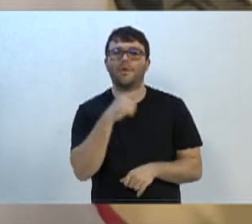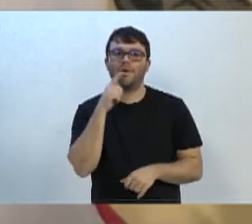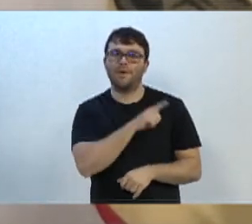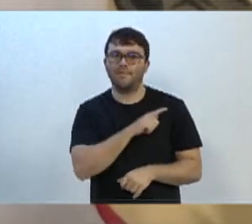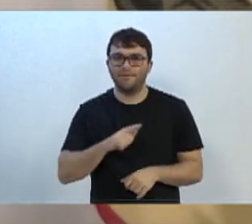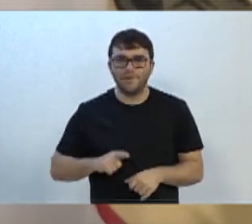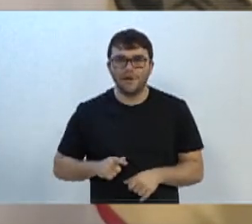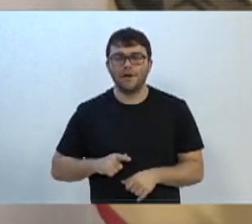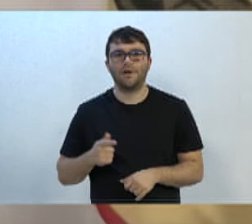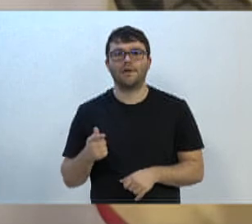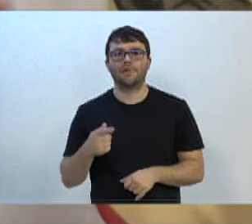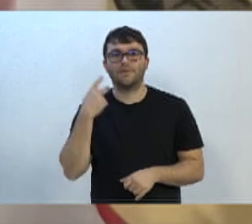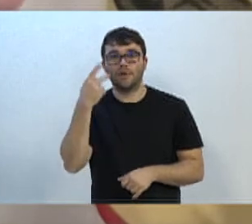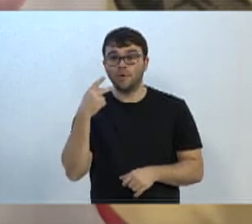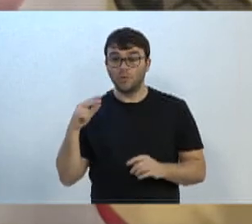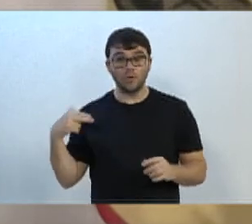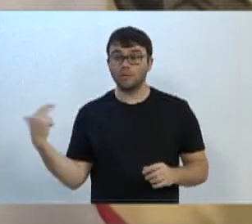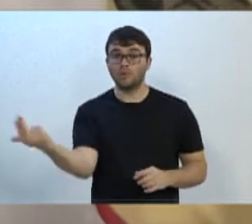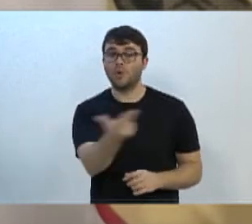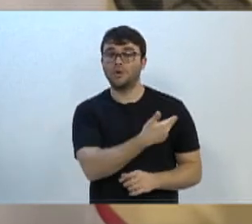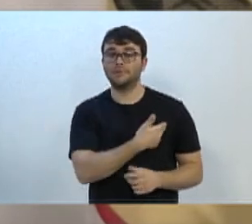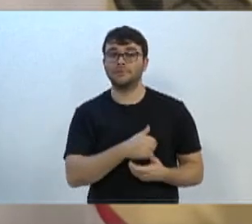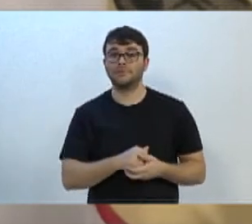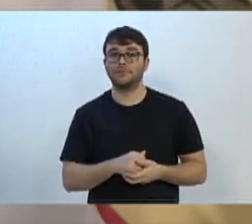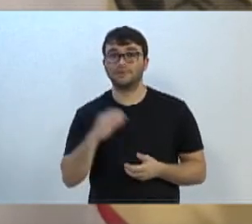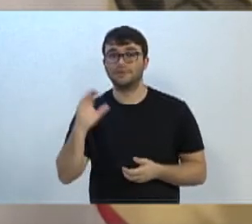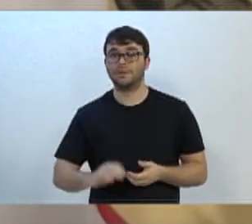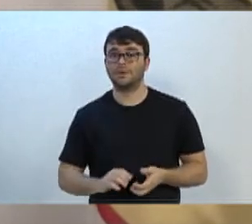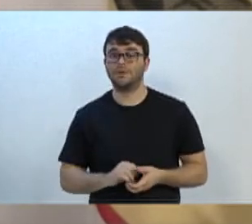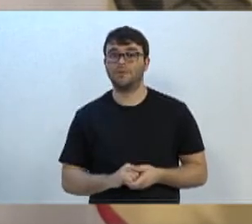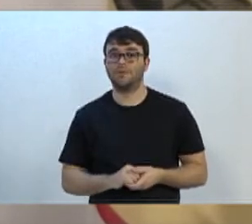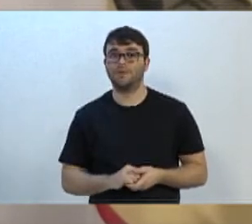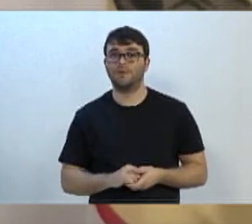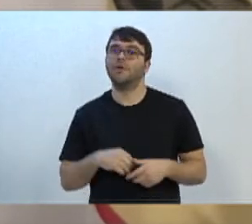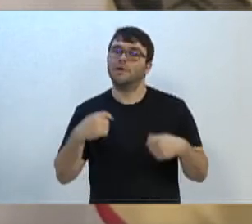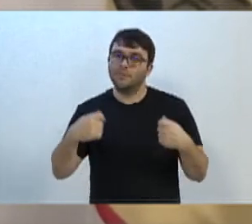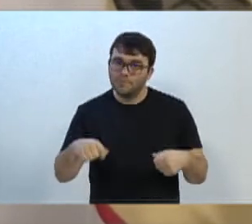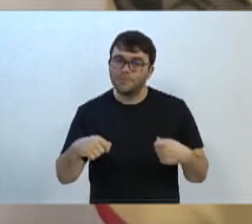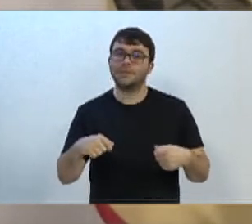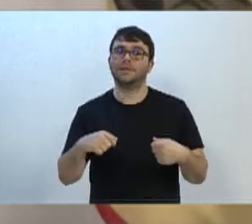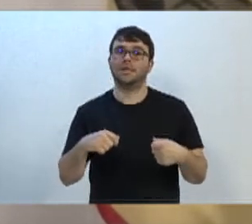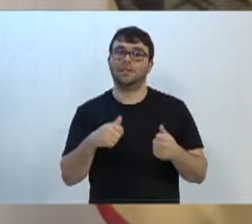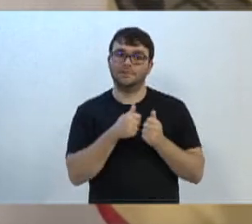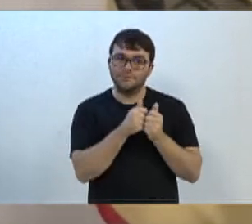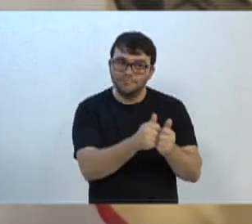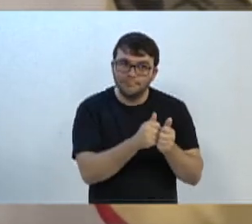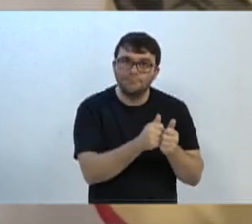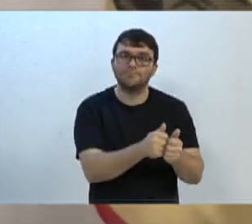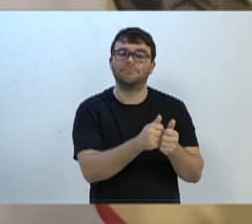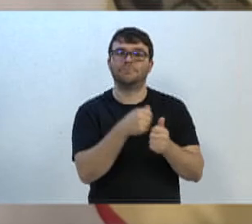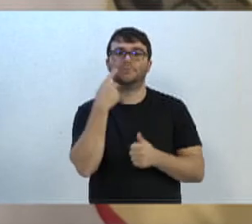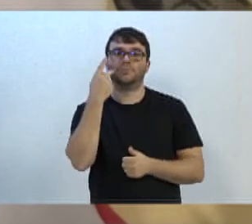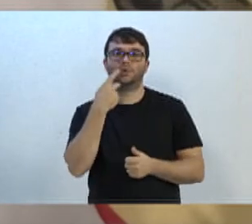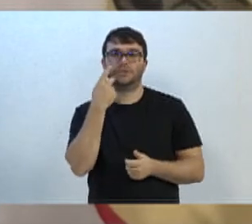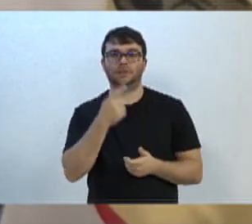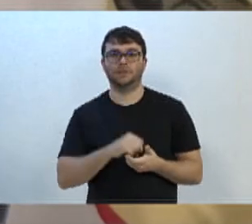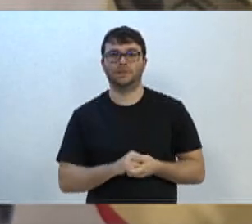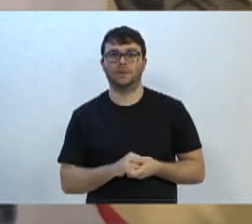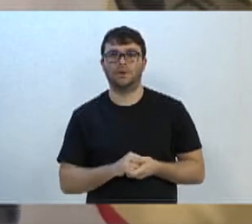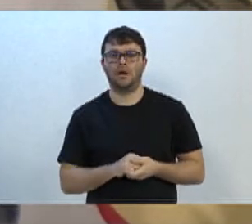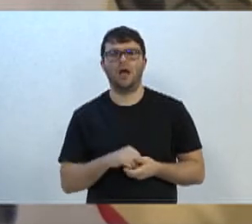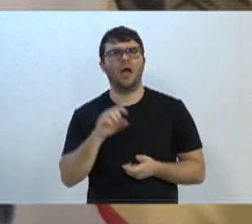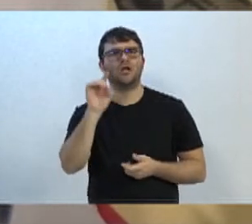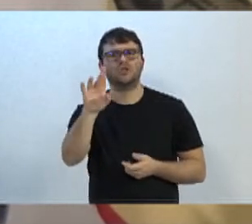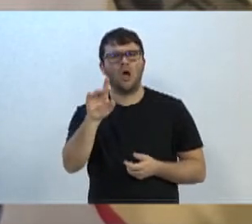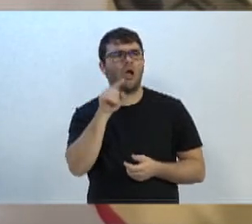somos nós todos nós o cidadão que deveria acompanhar sim a política mas não